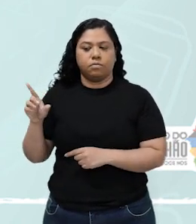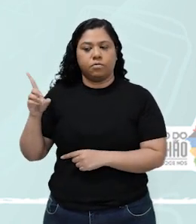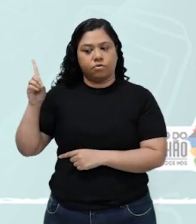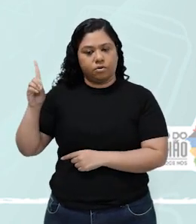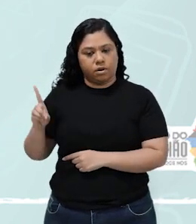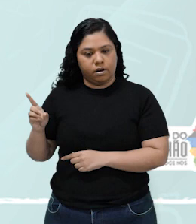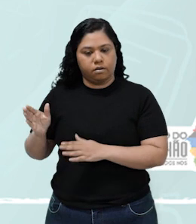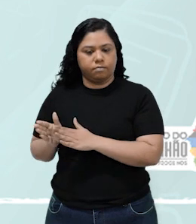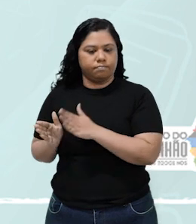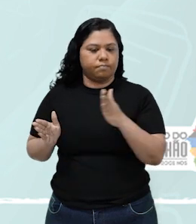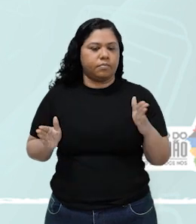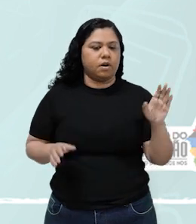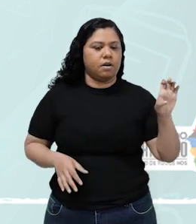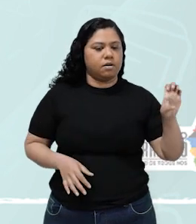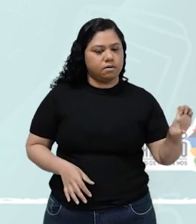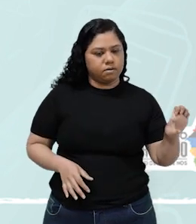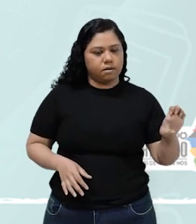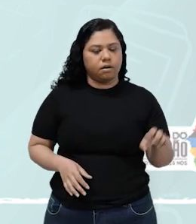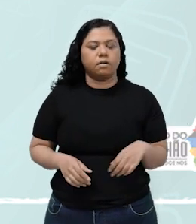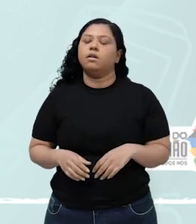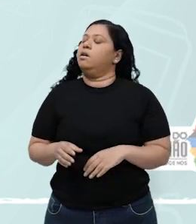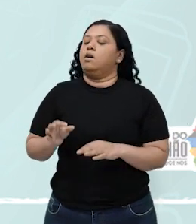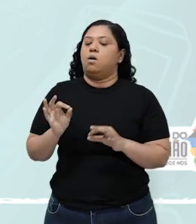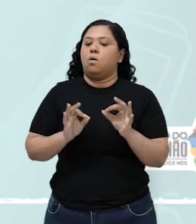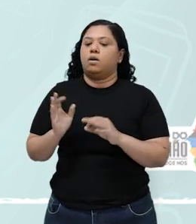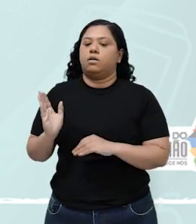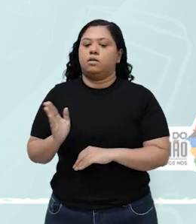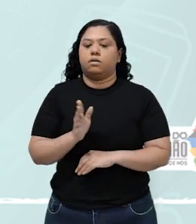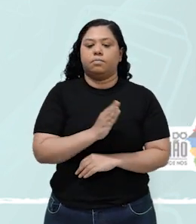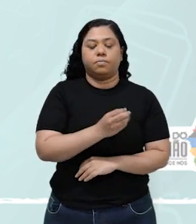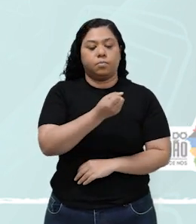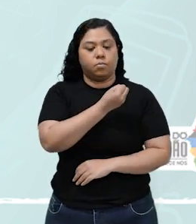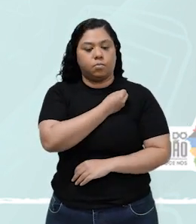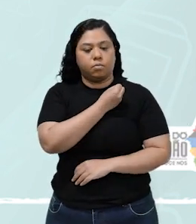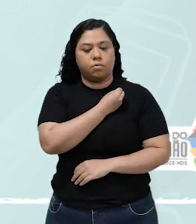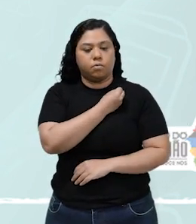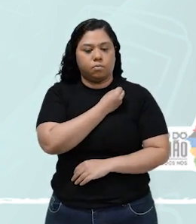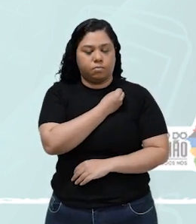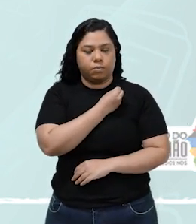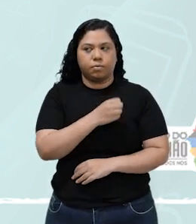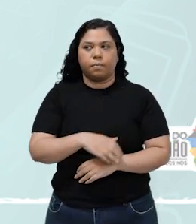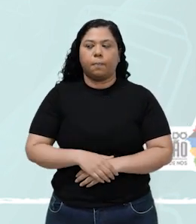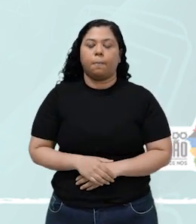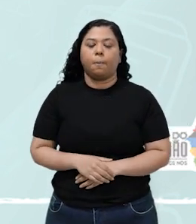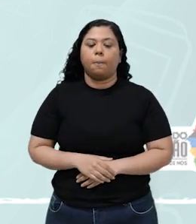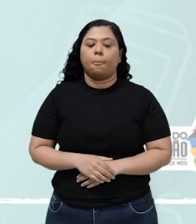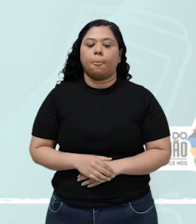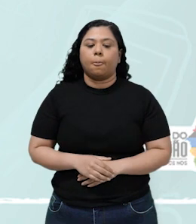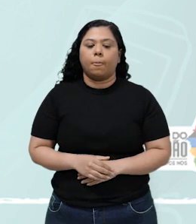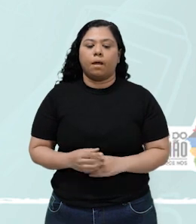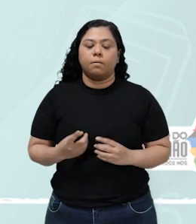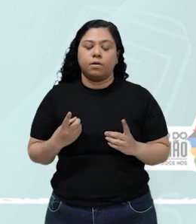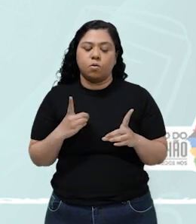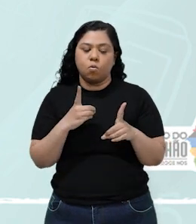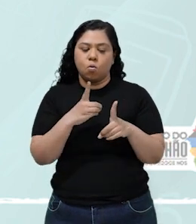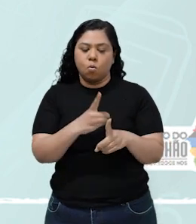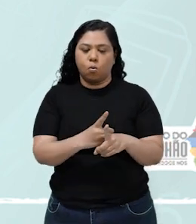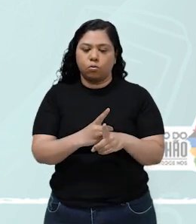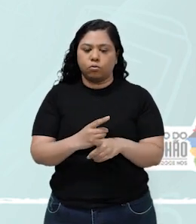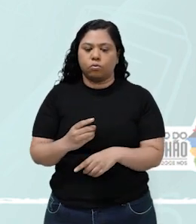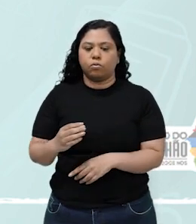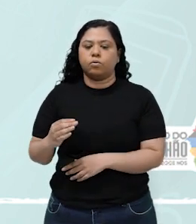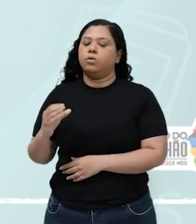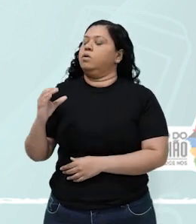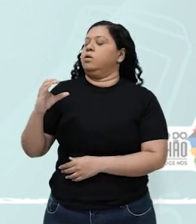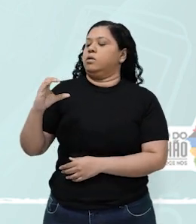vou seguir a numeração. Eu identifico, localizo a posição da ramificação.